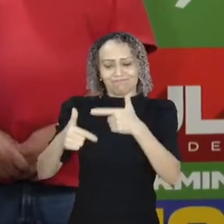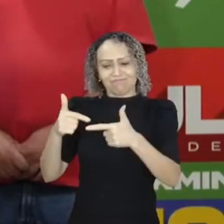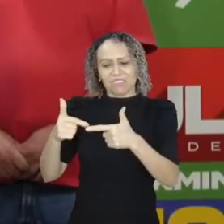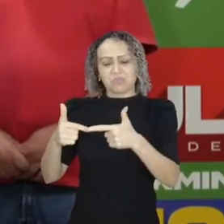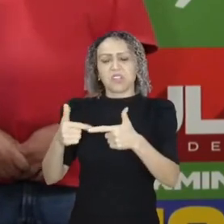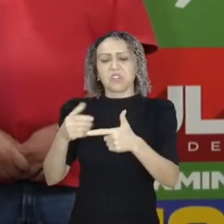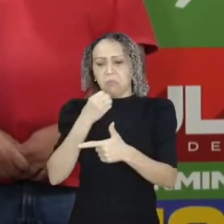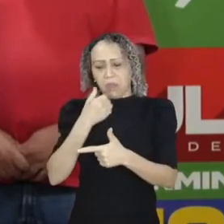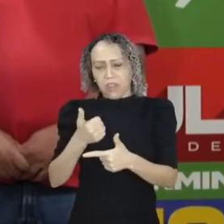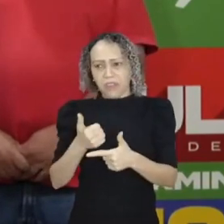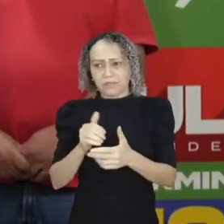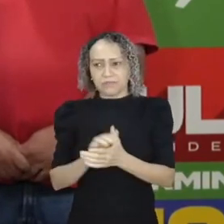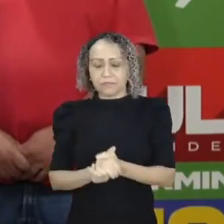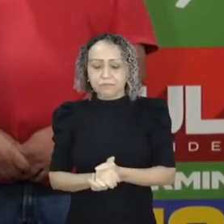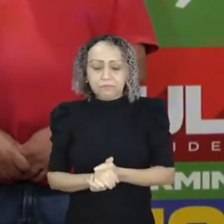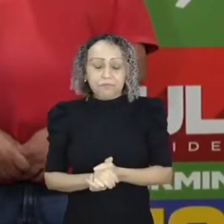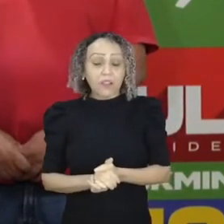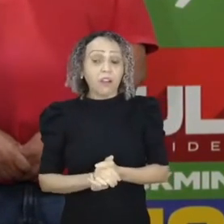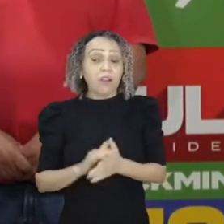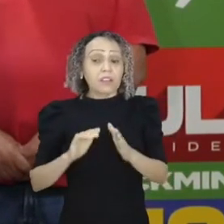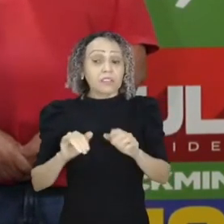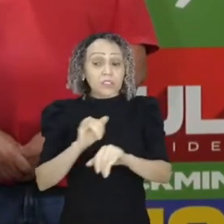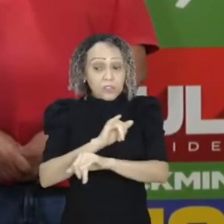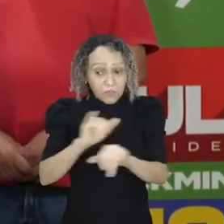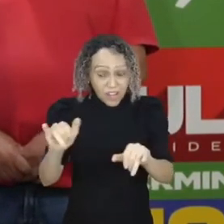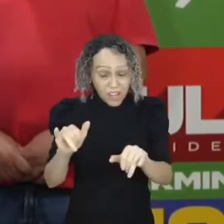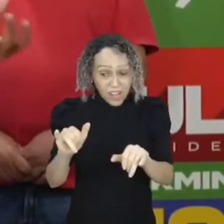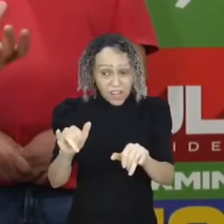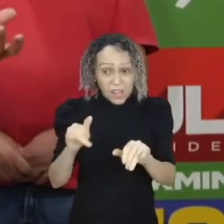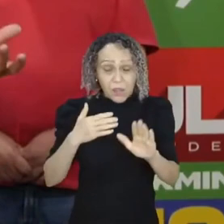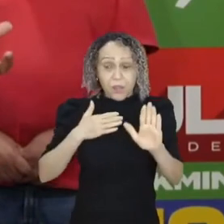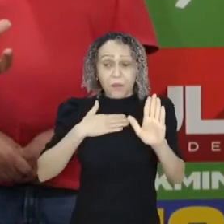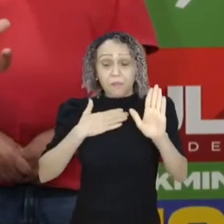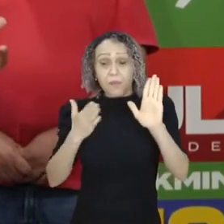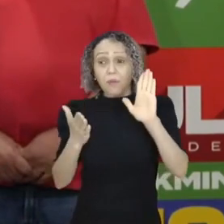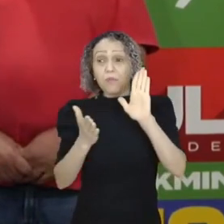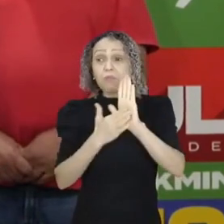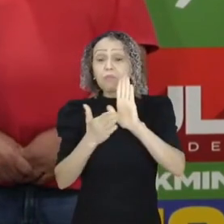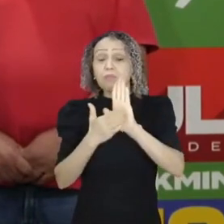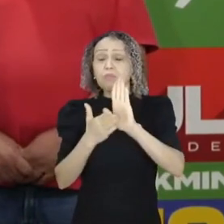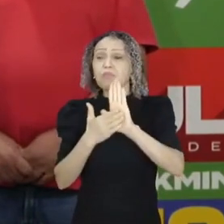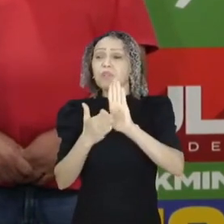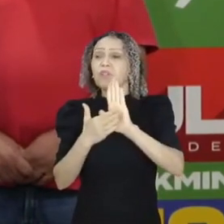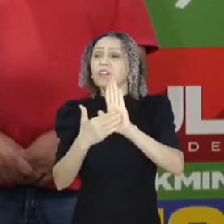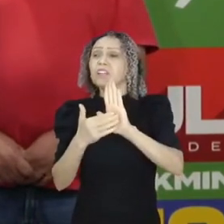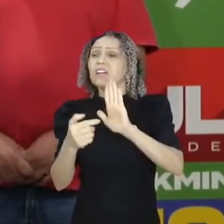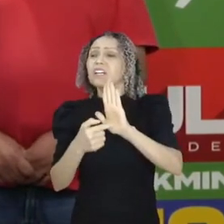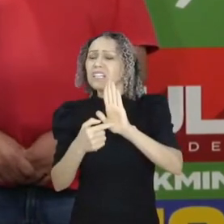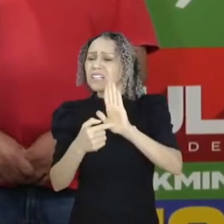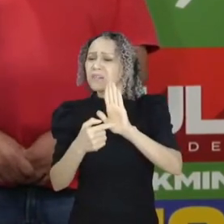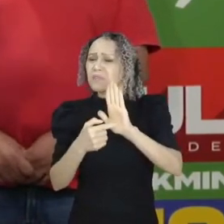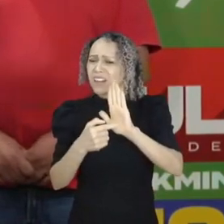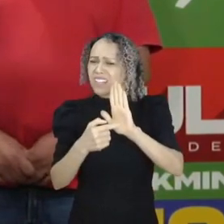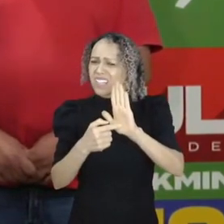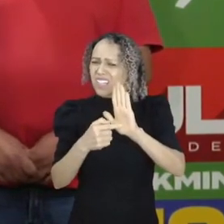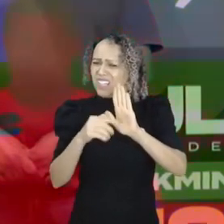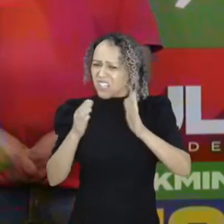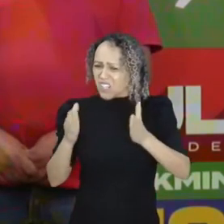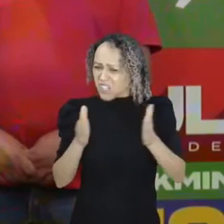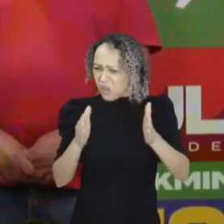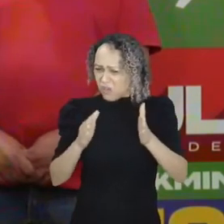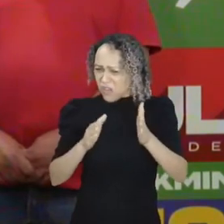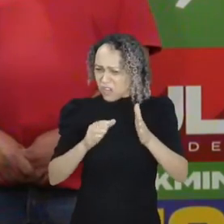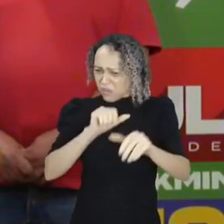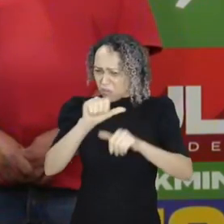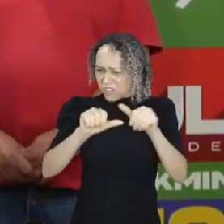Deixa eu te falar, eu não vou mudar meu programa de governo, porque eu tenho um e meu adversário não tem. Qual a proposta do meu adversário? Tirar a